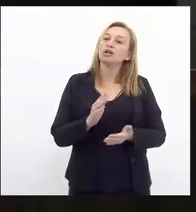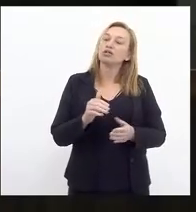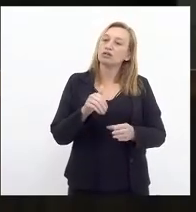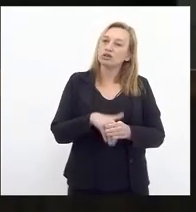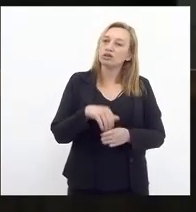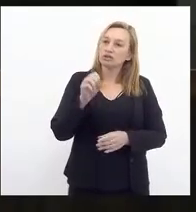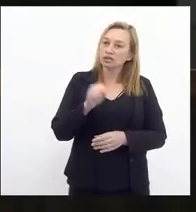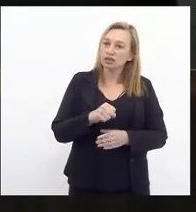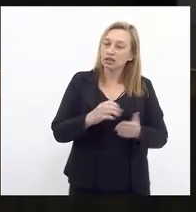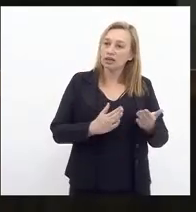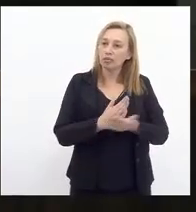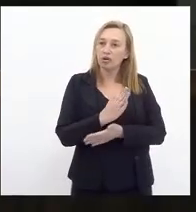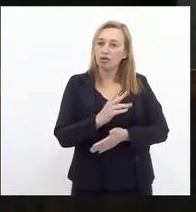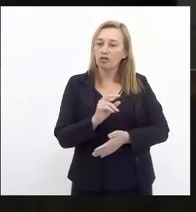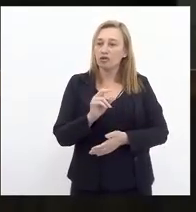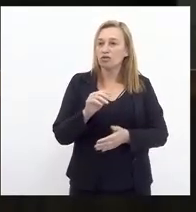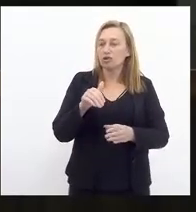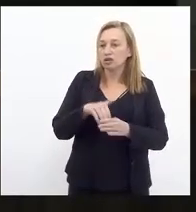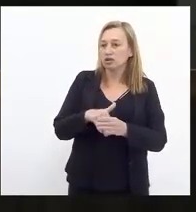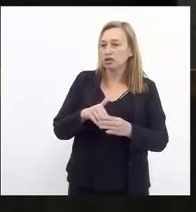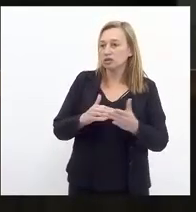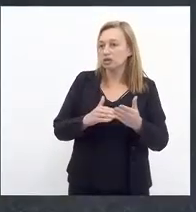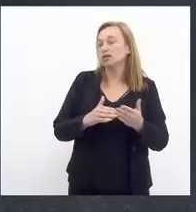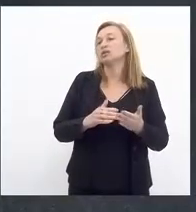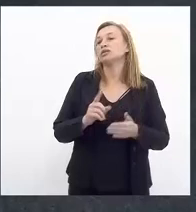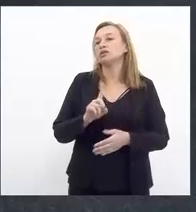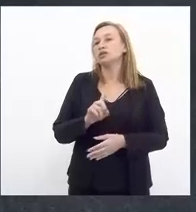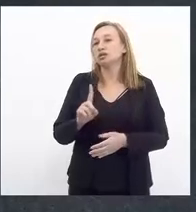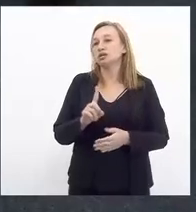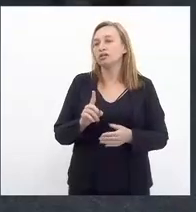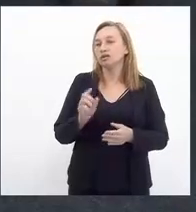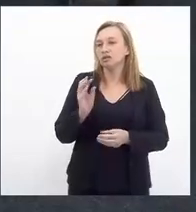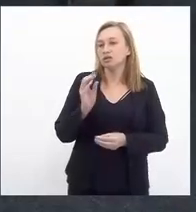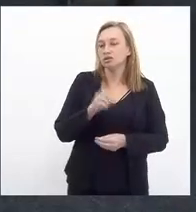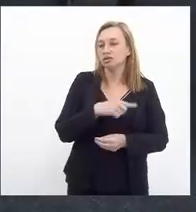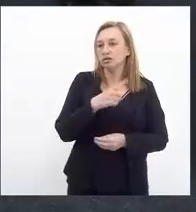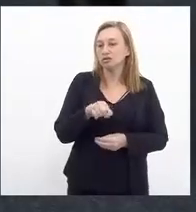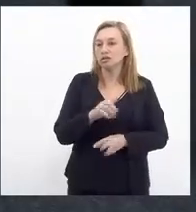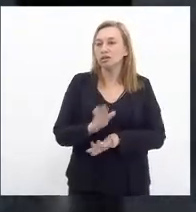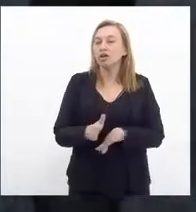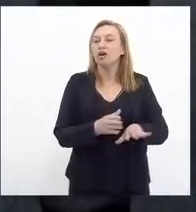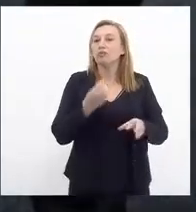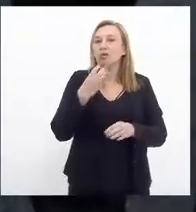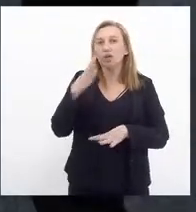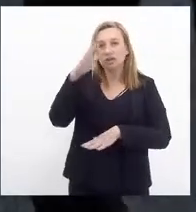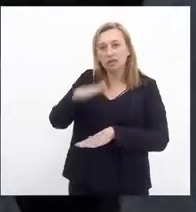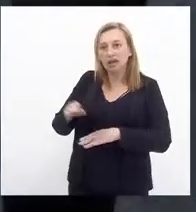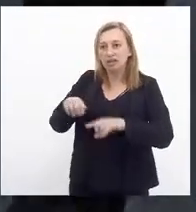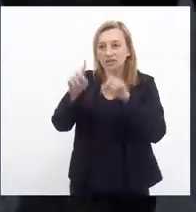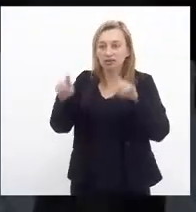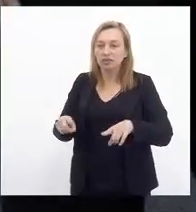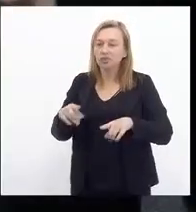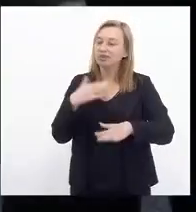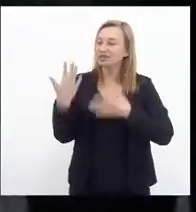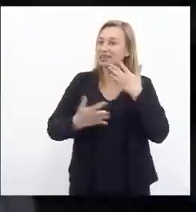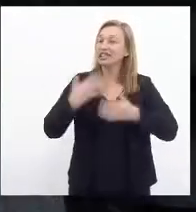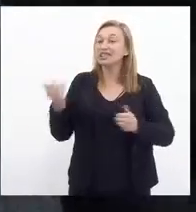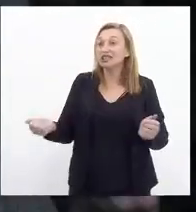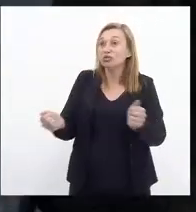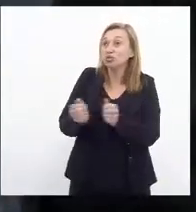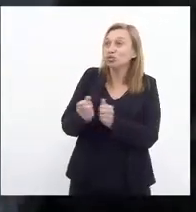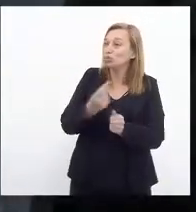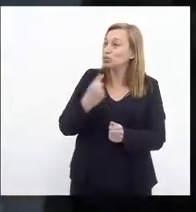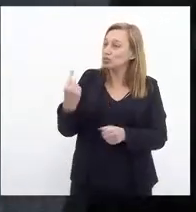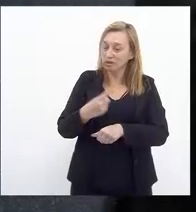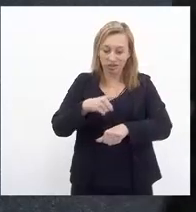continuidade à relação de volta deputada Martha Rocha Boa tarde aos servidores que Para Nossa Alegria estão junto